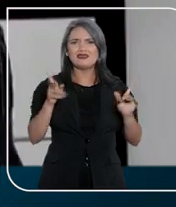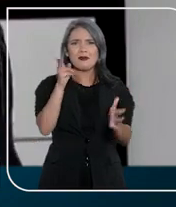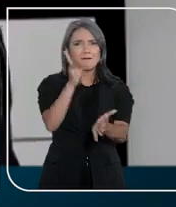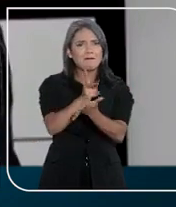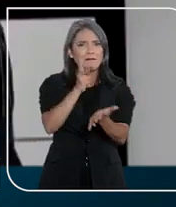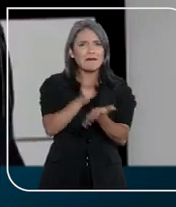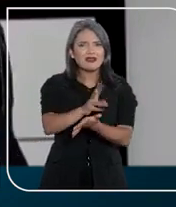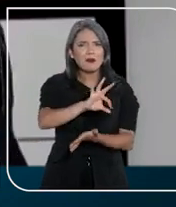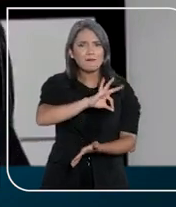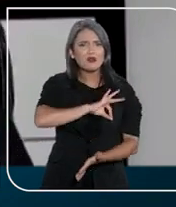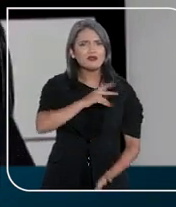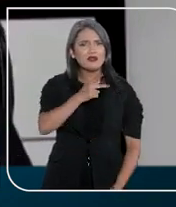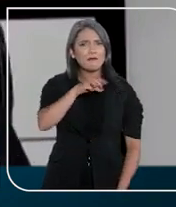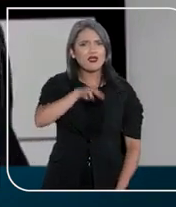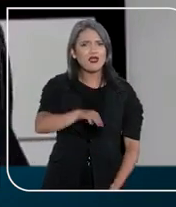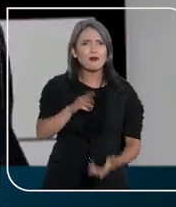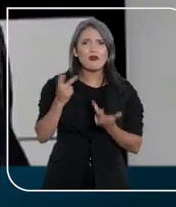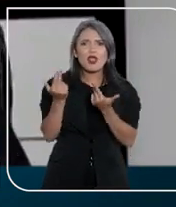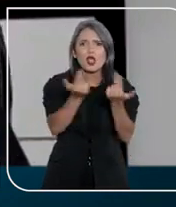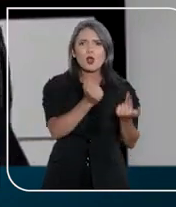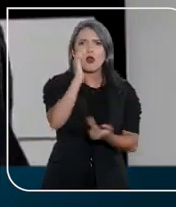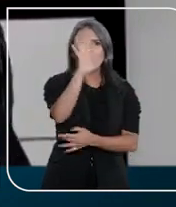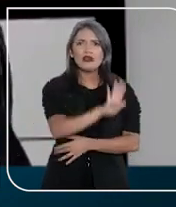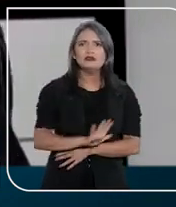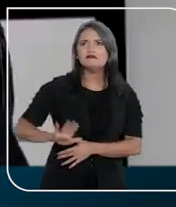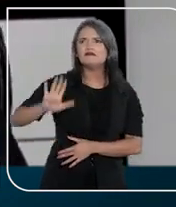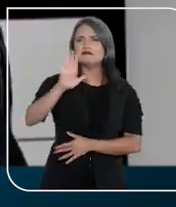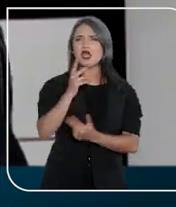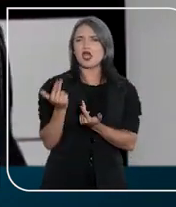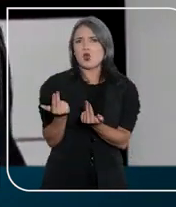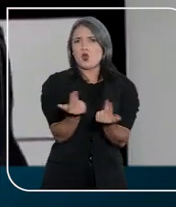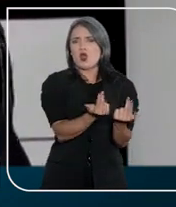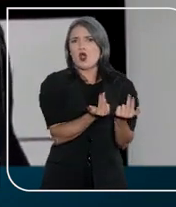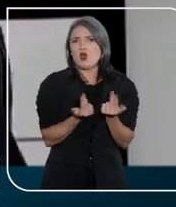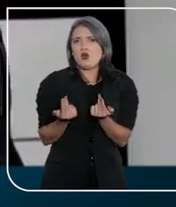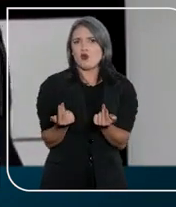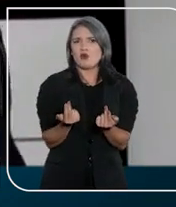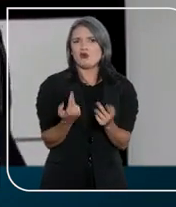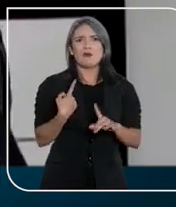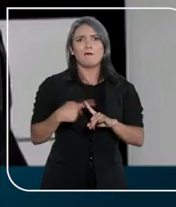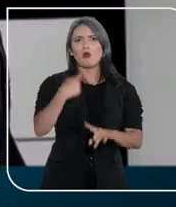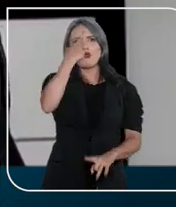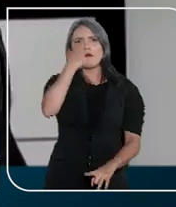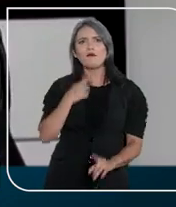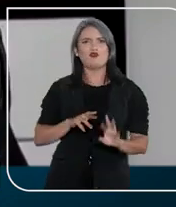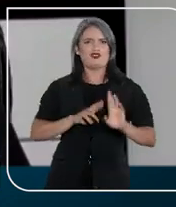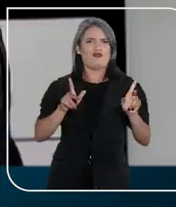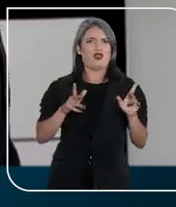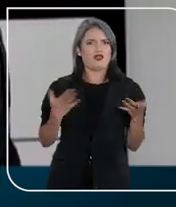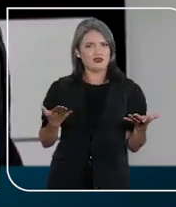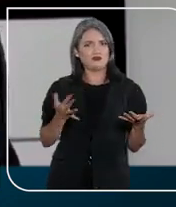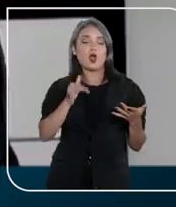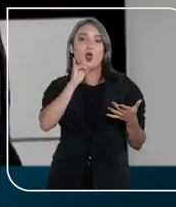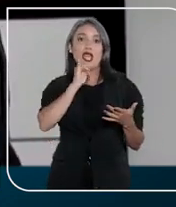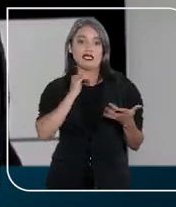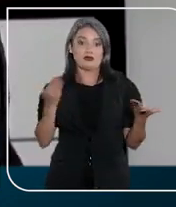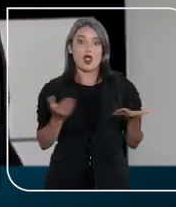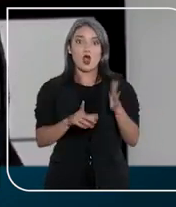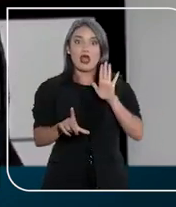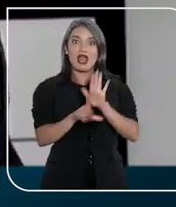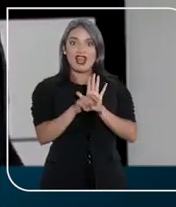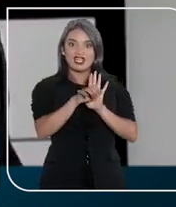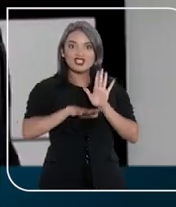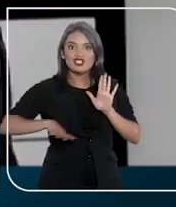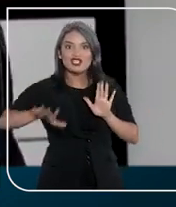função de policial militar é a mesma no país inteiro, tanto é que nós tivemos agora recentemente a aprovação da Lei Geral das Polícias